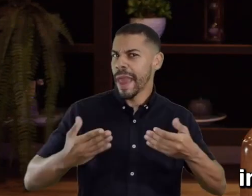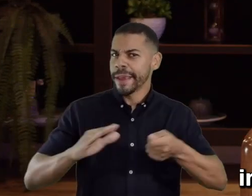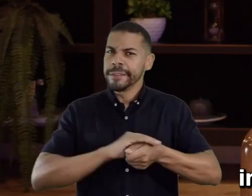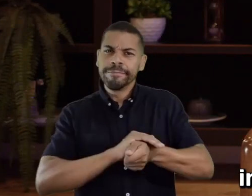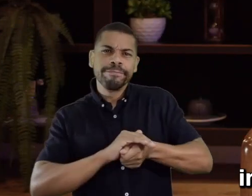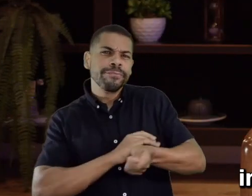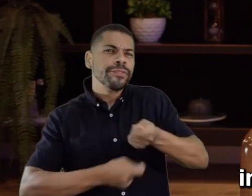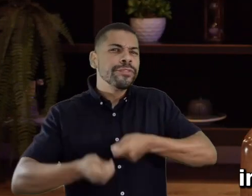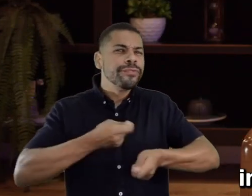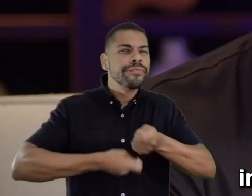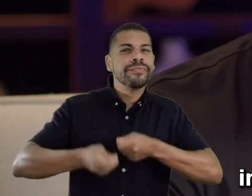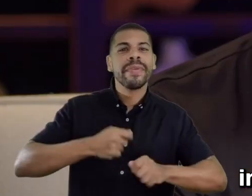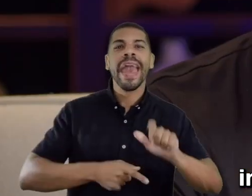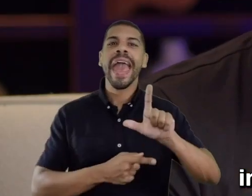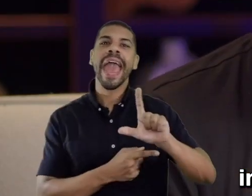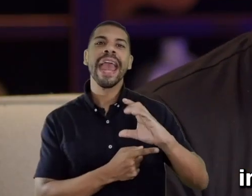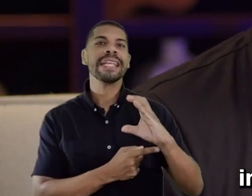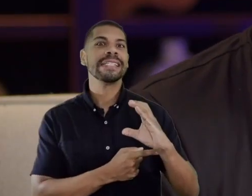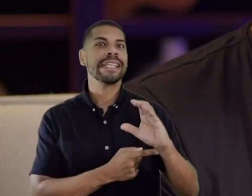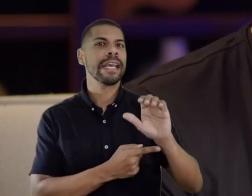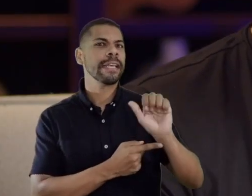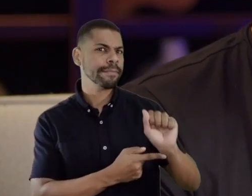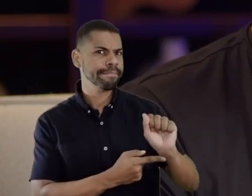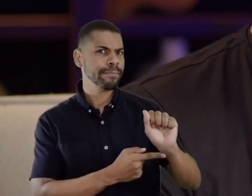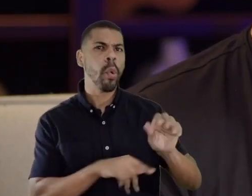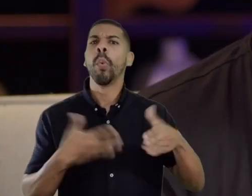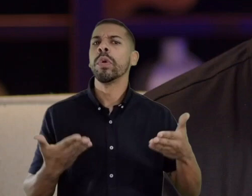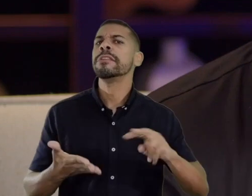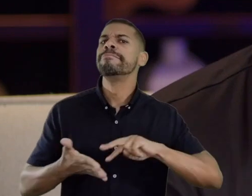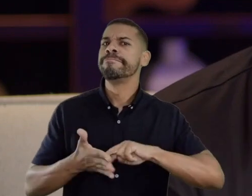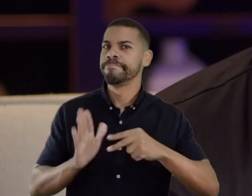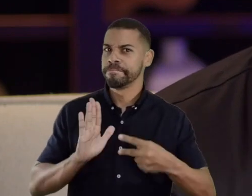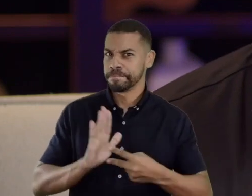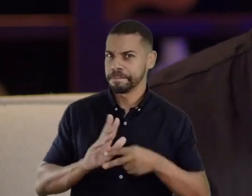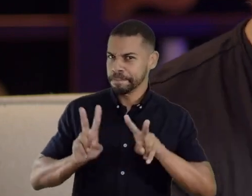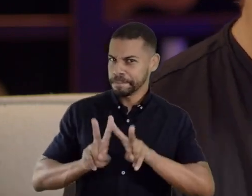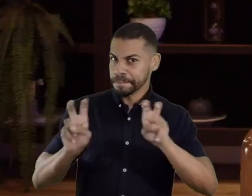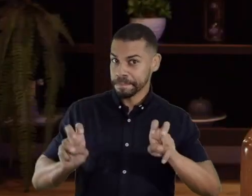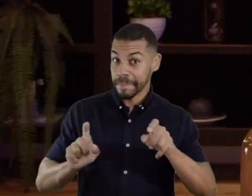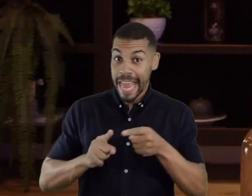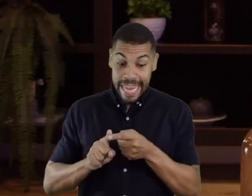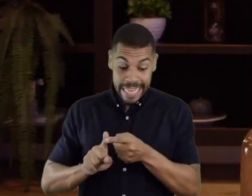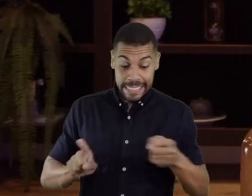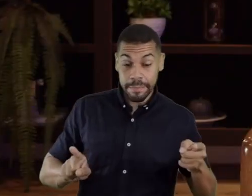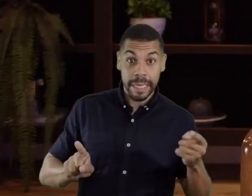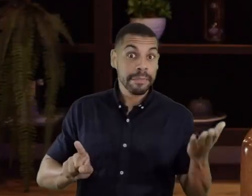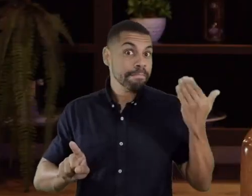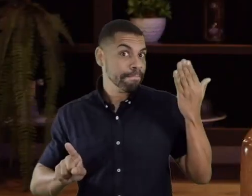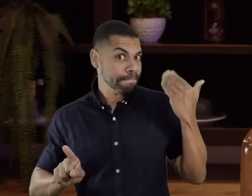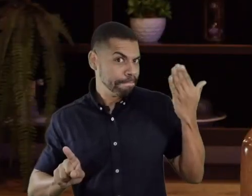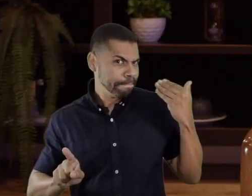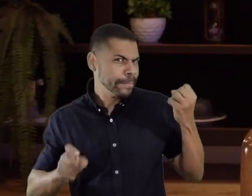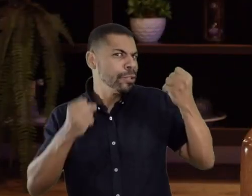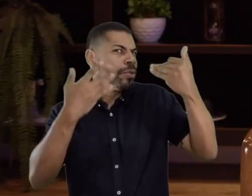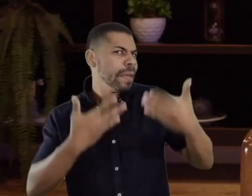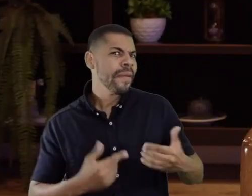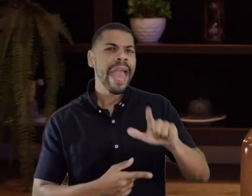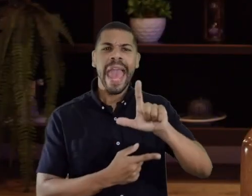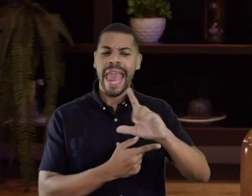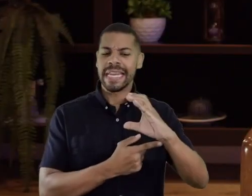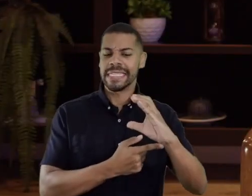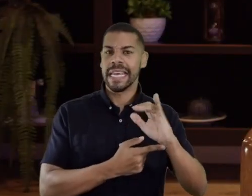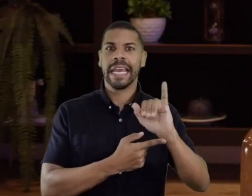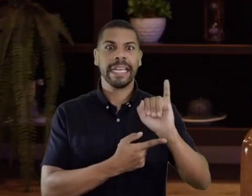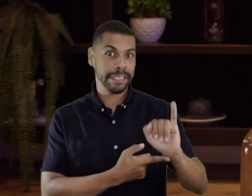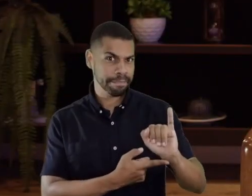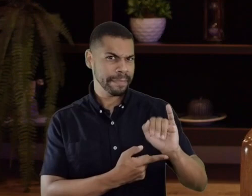falar sobre o investimento em renda fixa chamado Ellis a letra de crédito do agronegócio na semana passada expliquei para você sobre